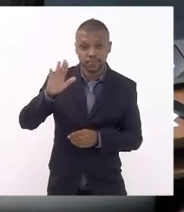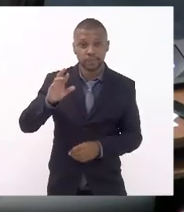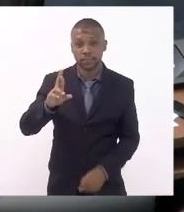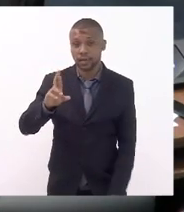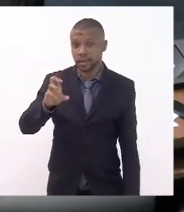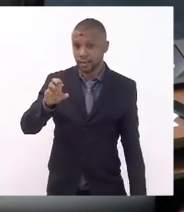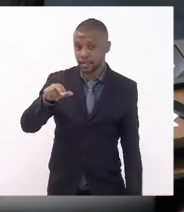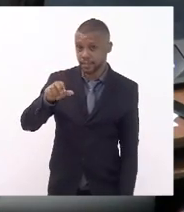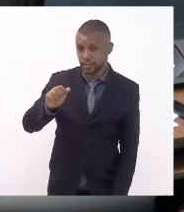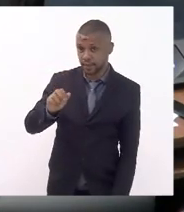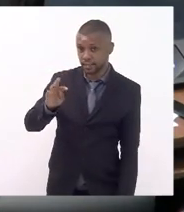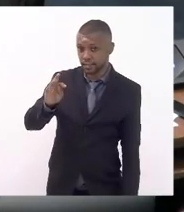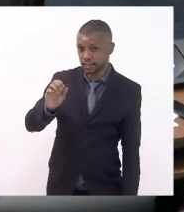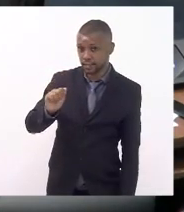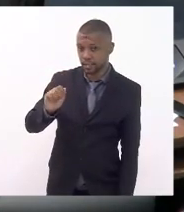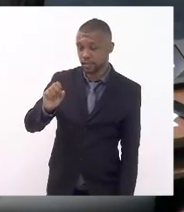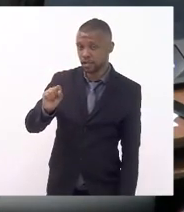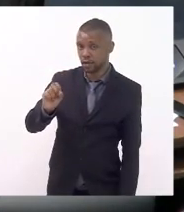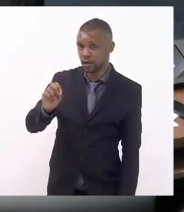Souza.